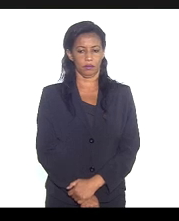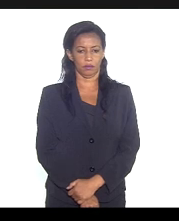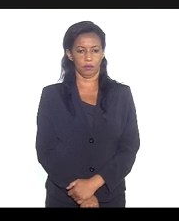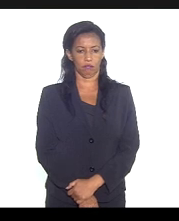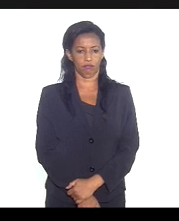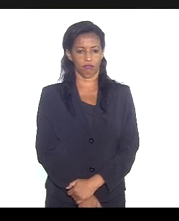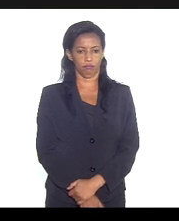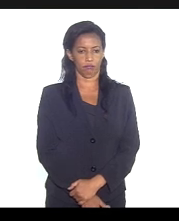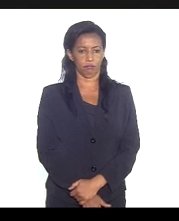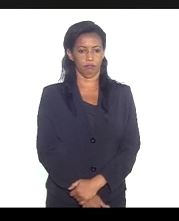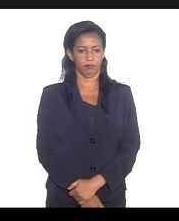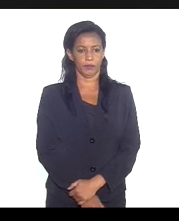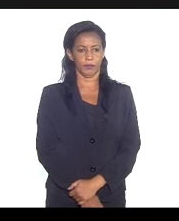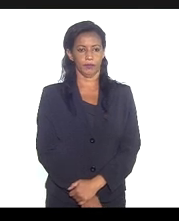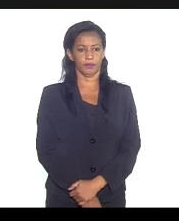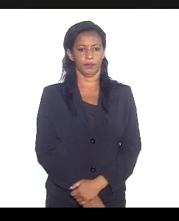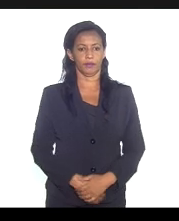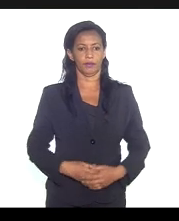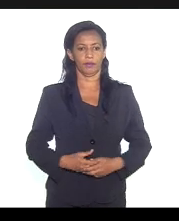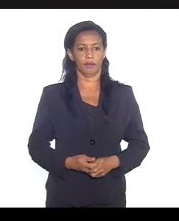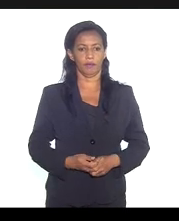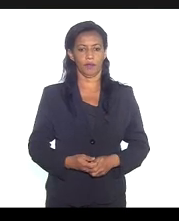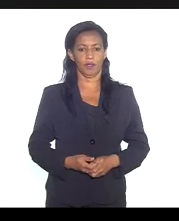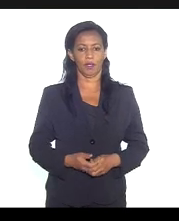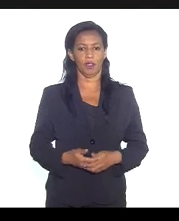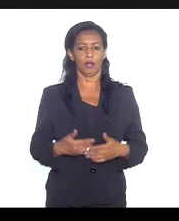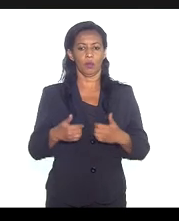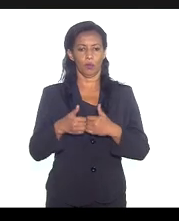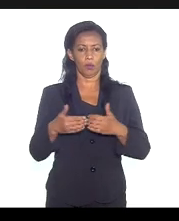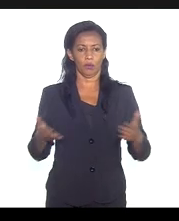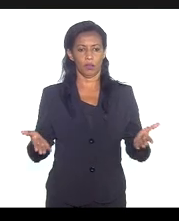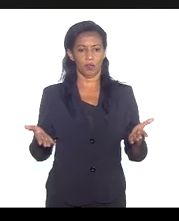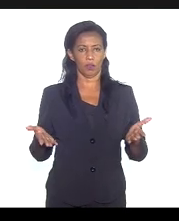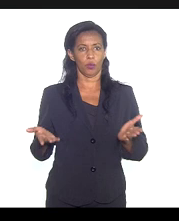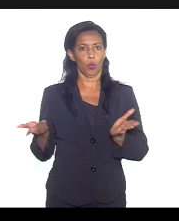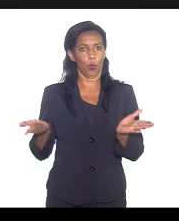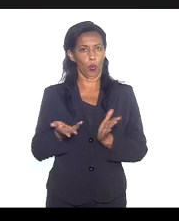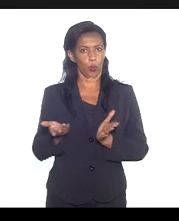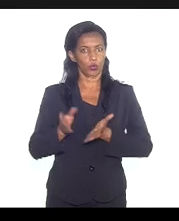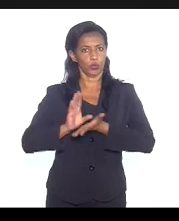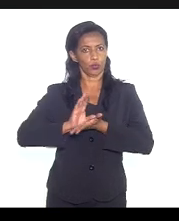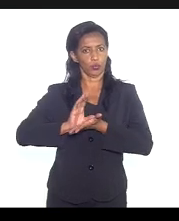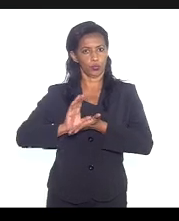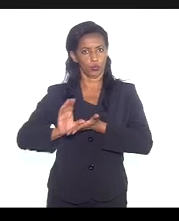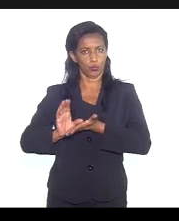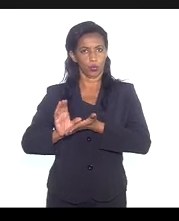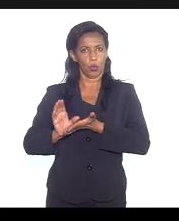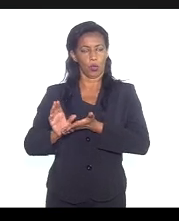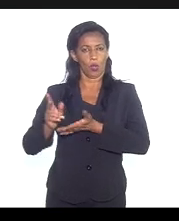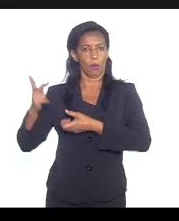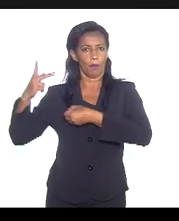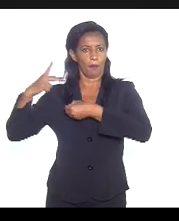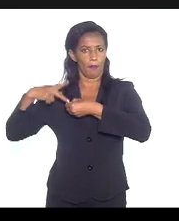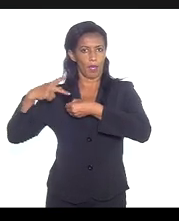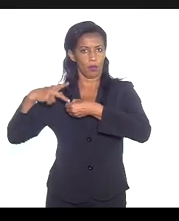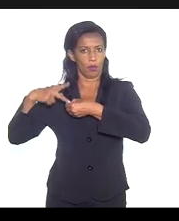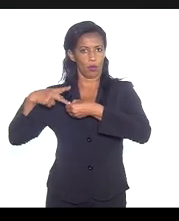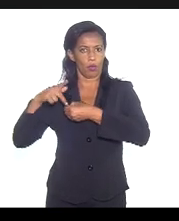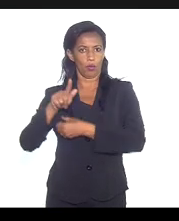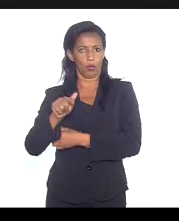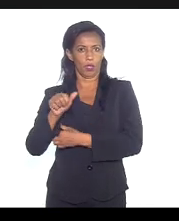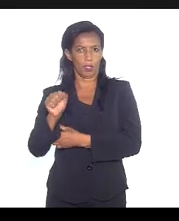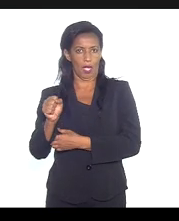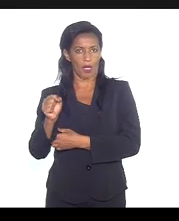arrecadação no estado do Rio de Janeiro, referente às receitas compensatórias da exploração de petróleo e gás,